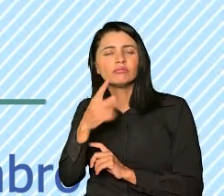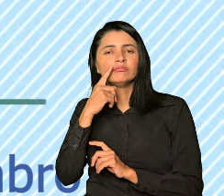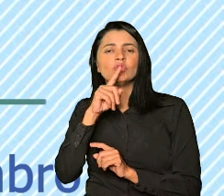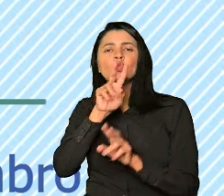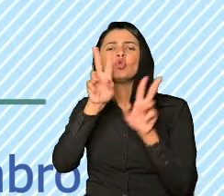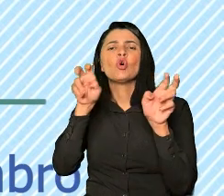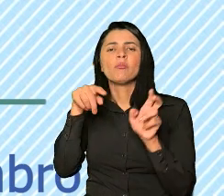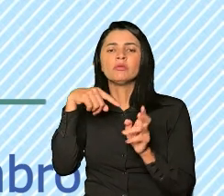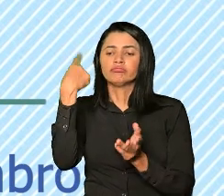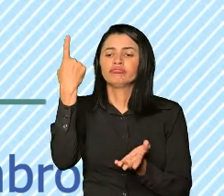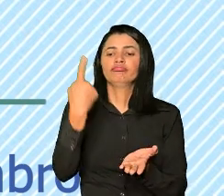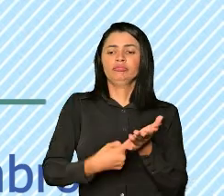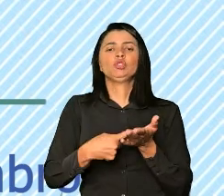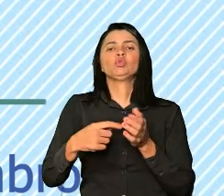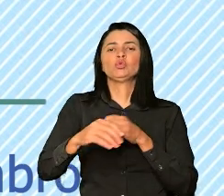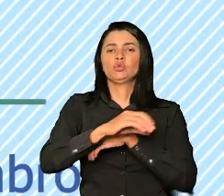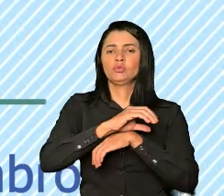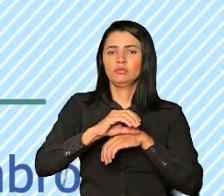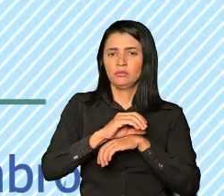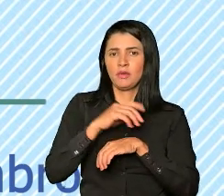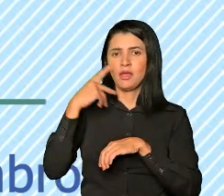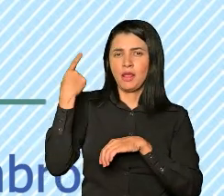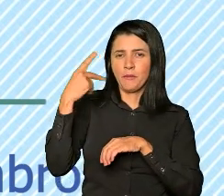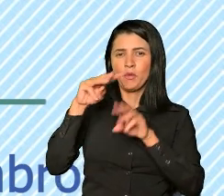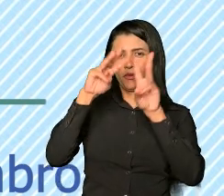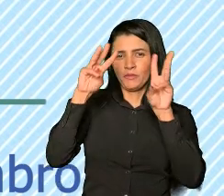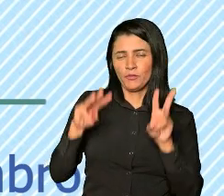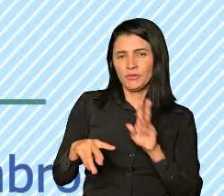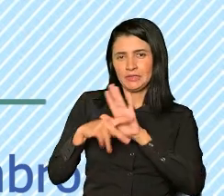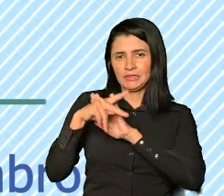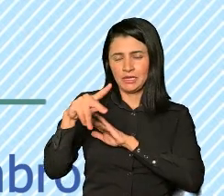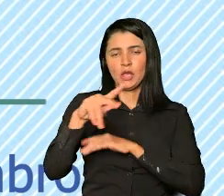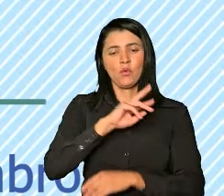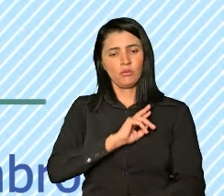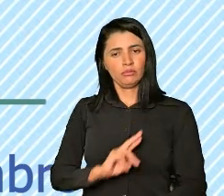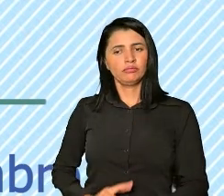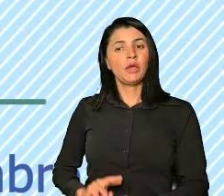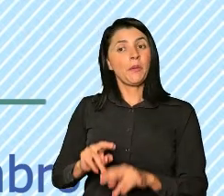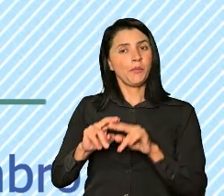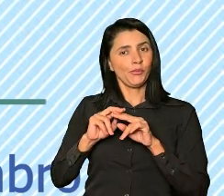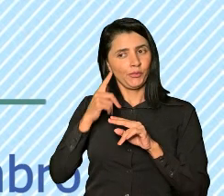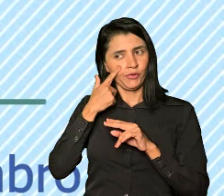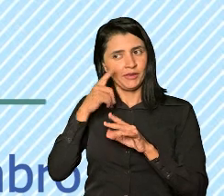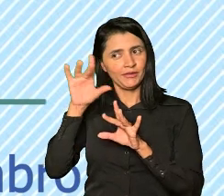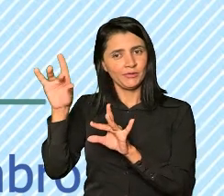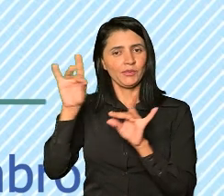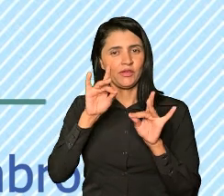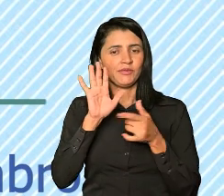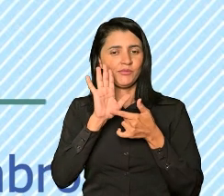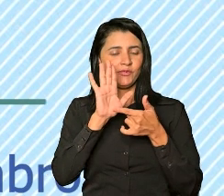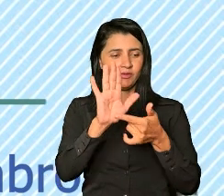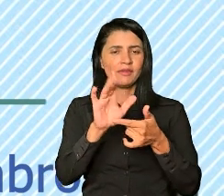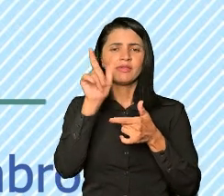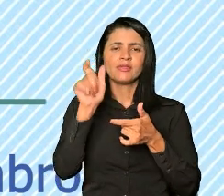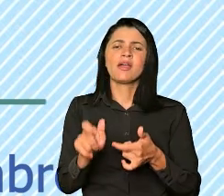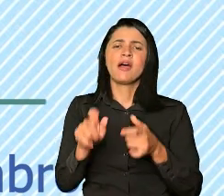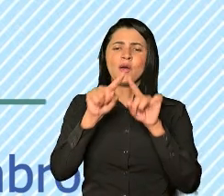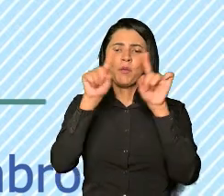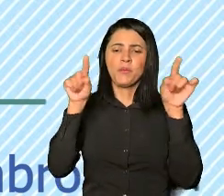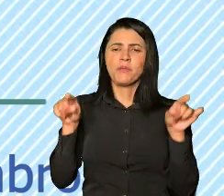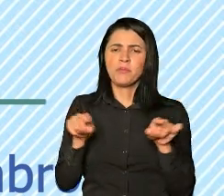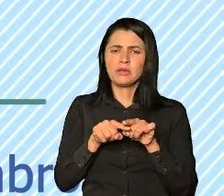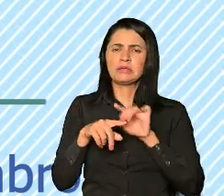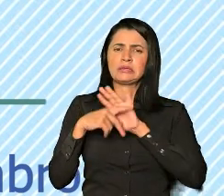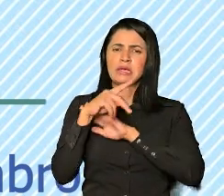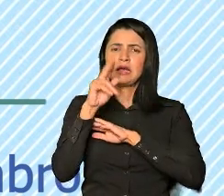Constitucional. Ele pertence ao acervo do Museu da República, por isso eu fiz questão de trazer. Ele está numa sala bem